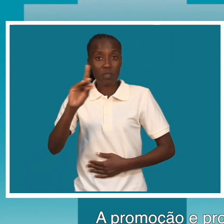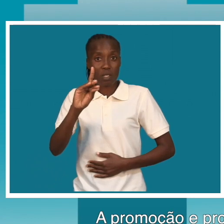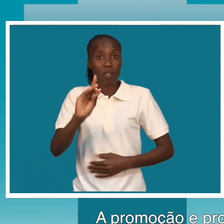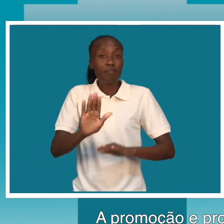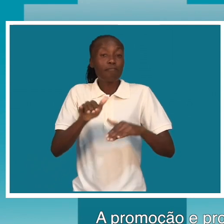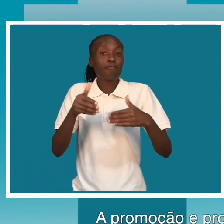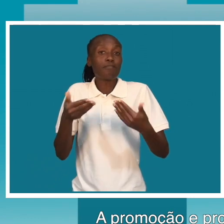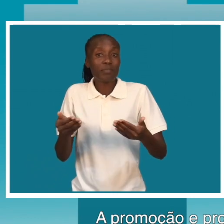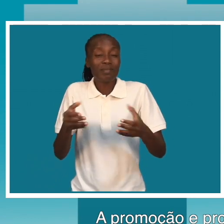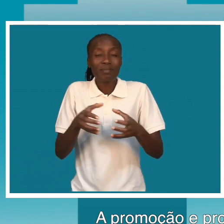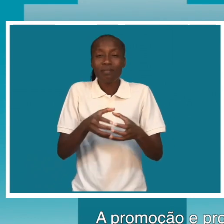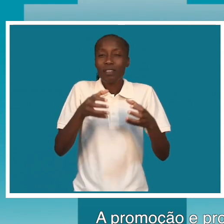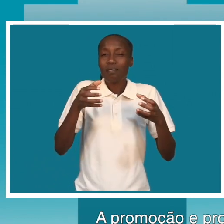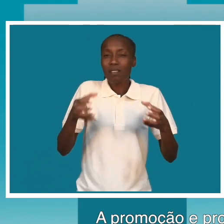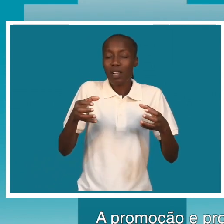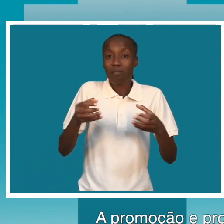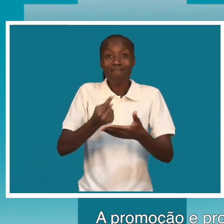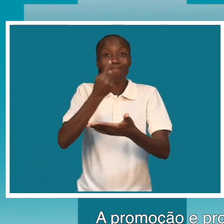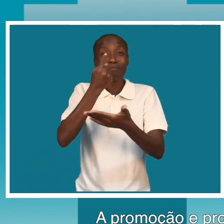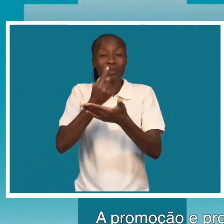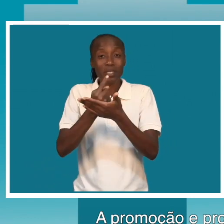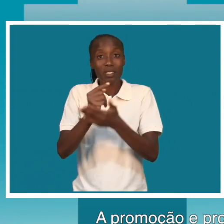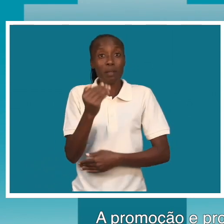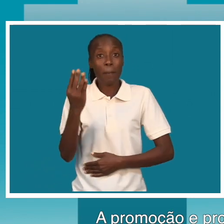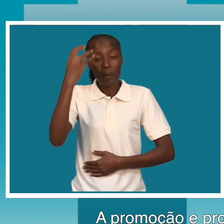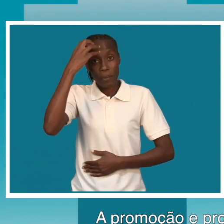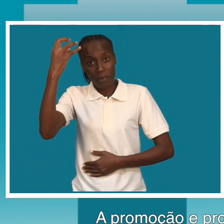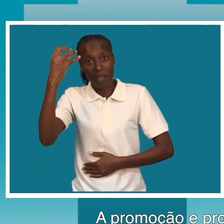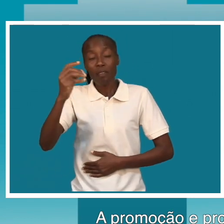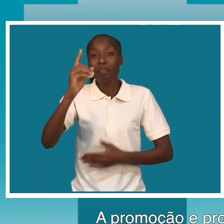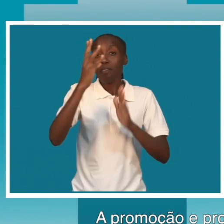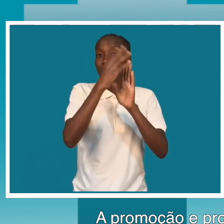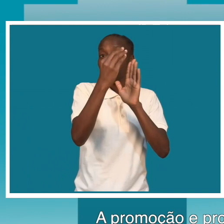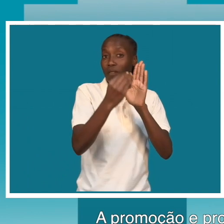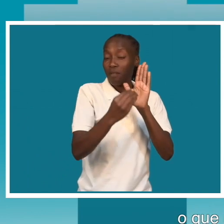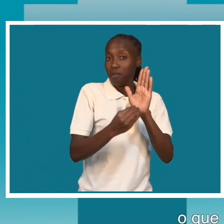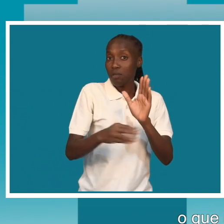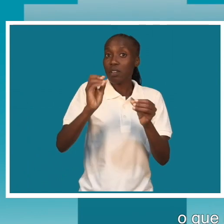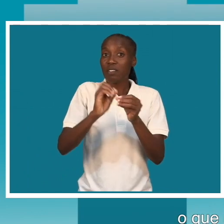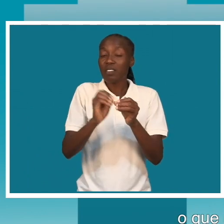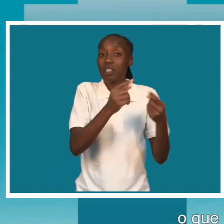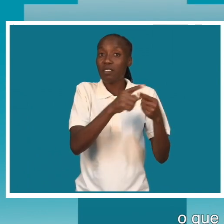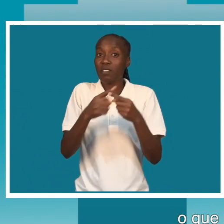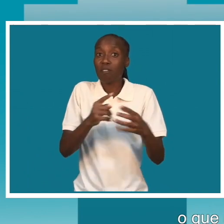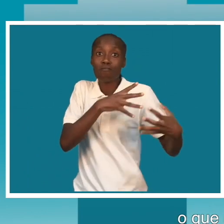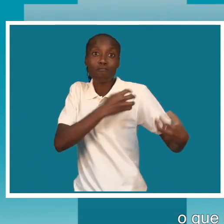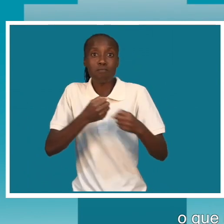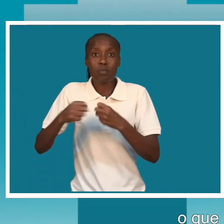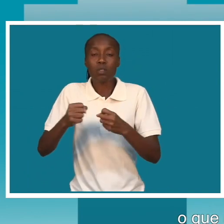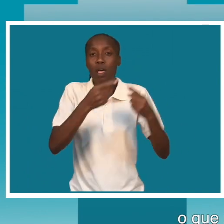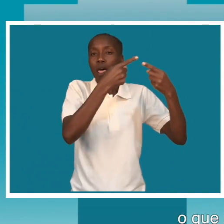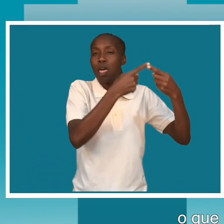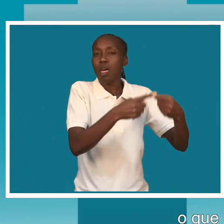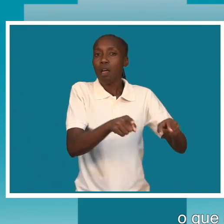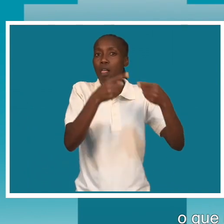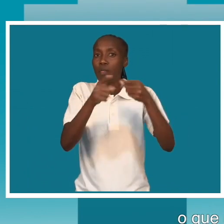dos direitos da pessoa com deficiência constitui uma das grandes prioridades do governo o que resulta da realização